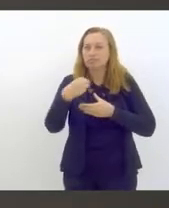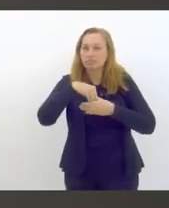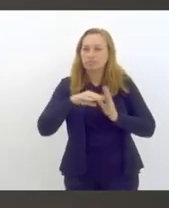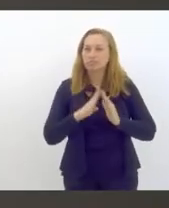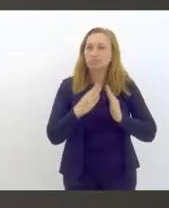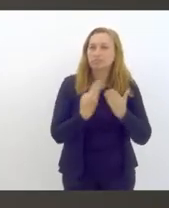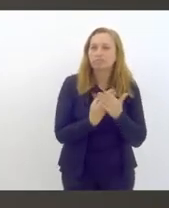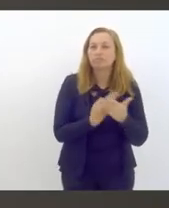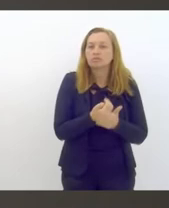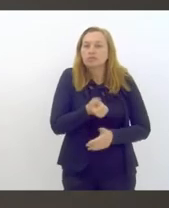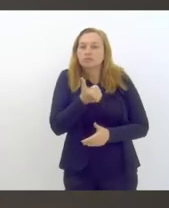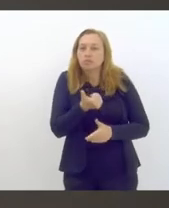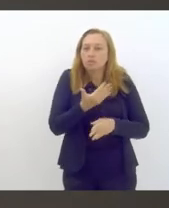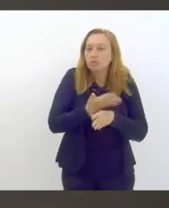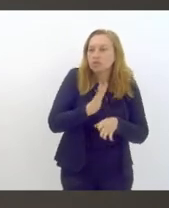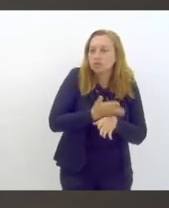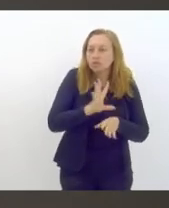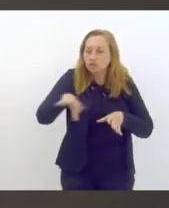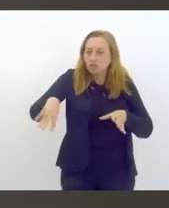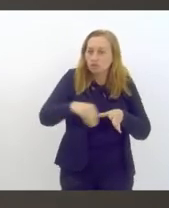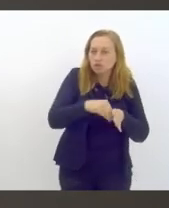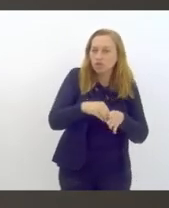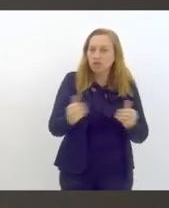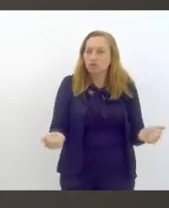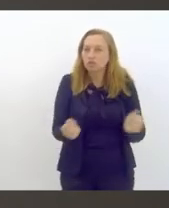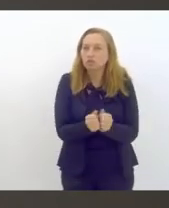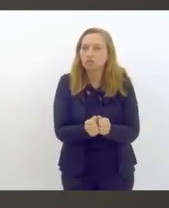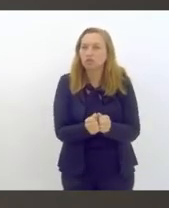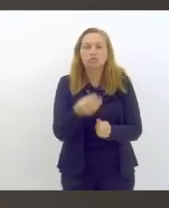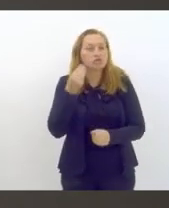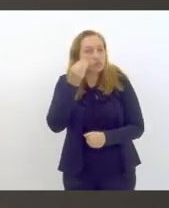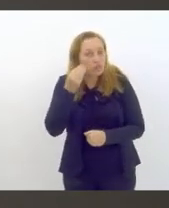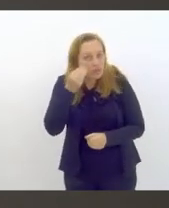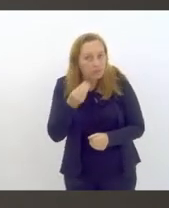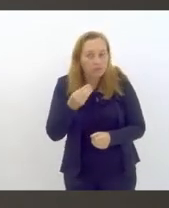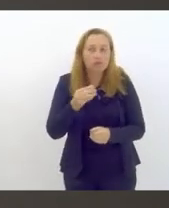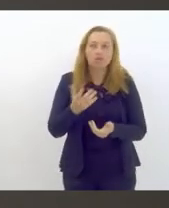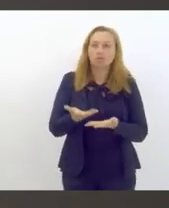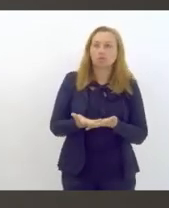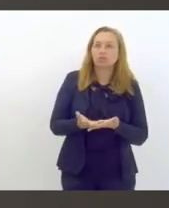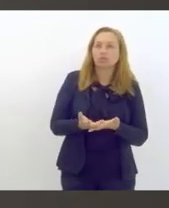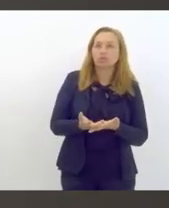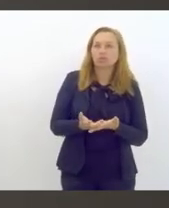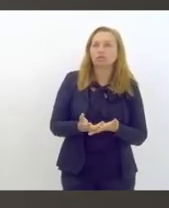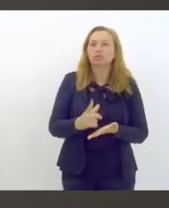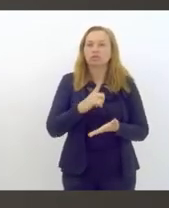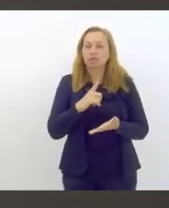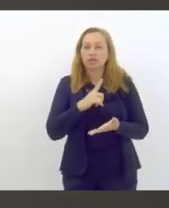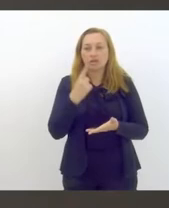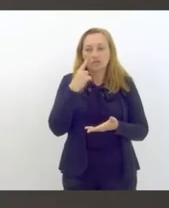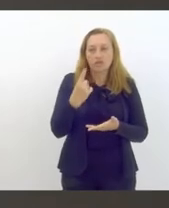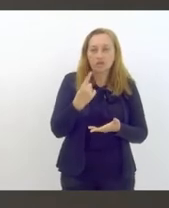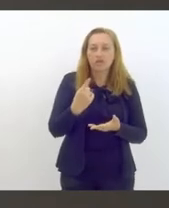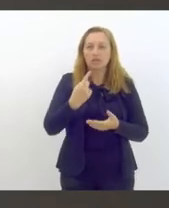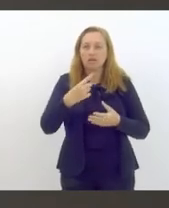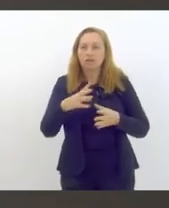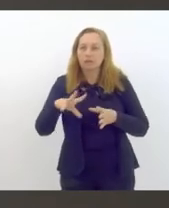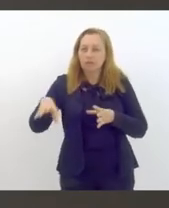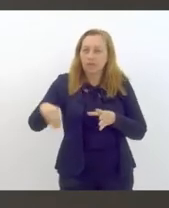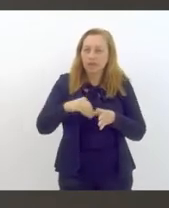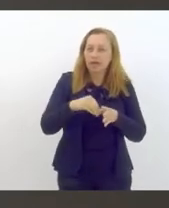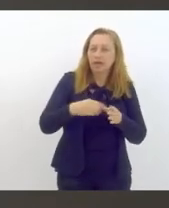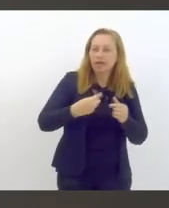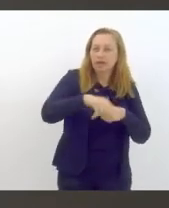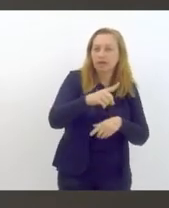pouco de prática, um pouco de juntar a turma, o professor, vamos fazer um experimento físico, vamos trazer um negócio que o aluno vai poder pegar e levar para casa. Isso é uma